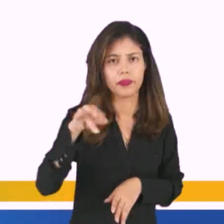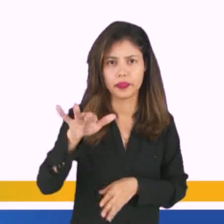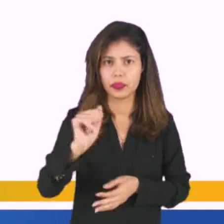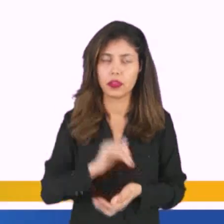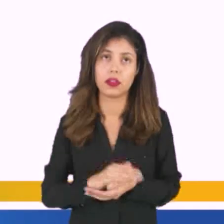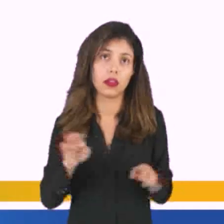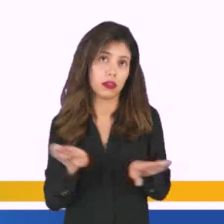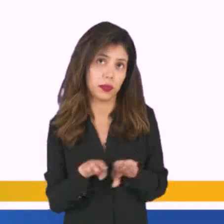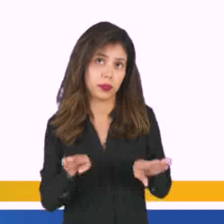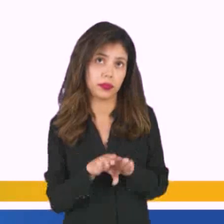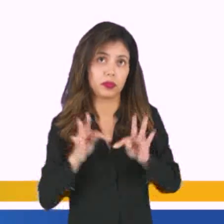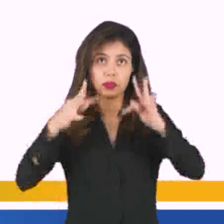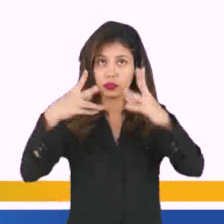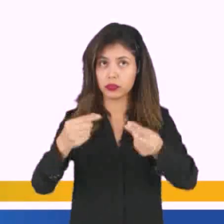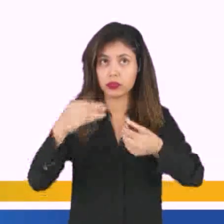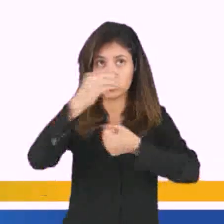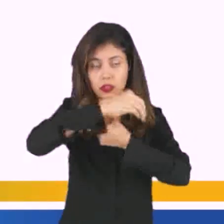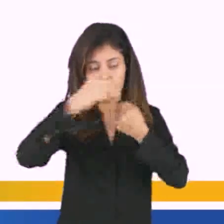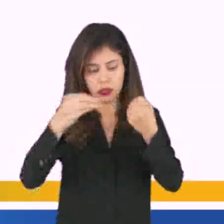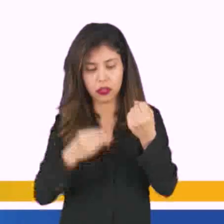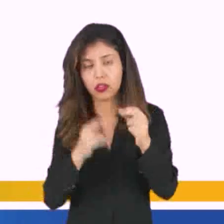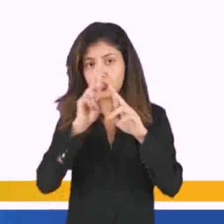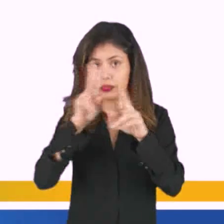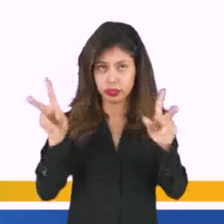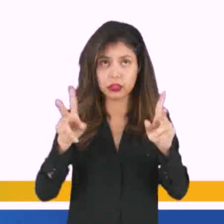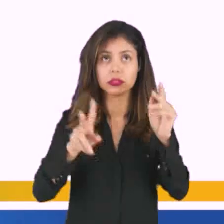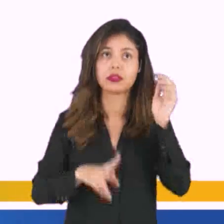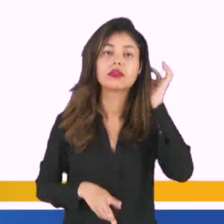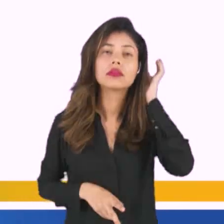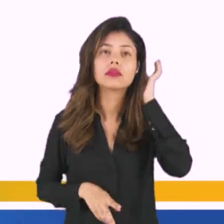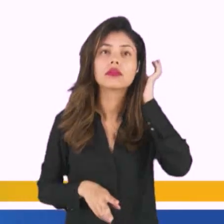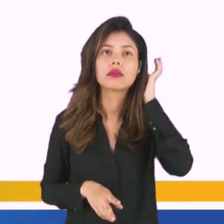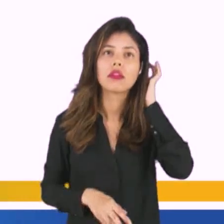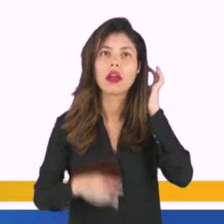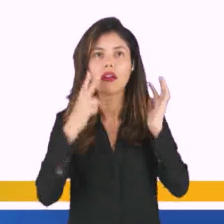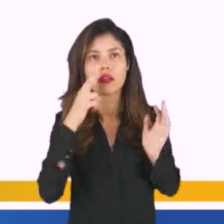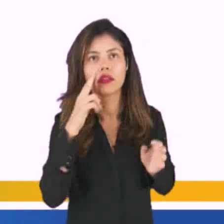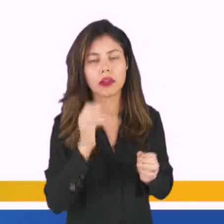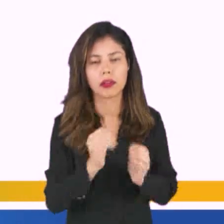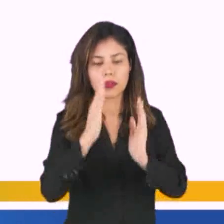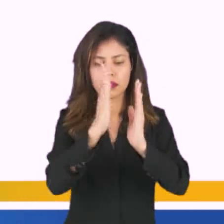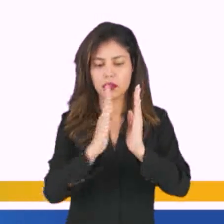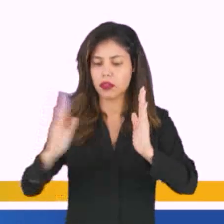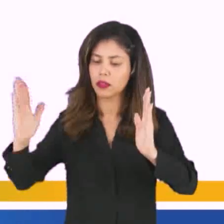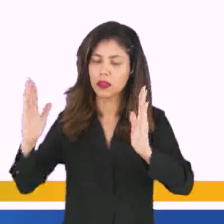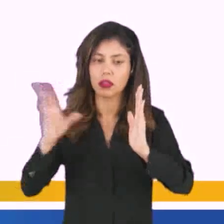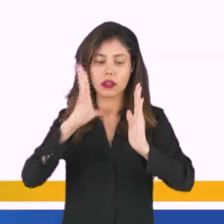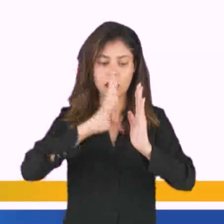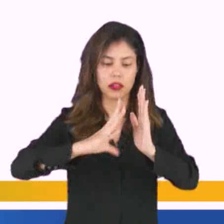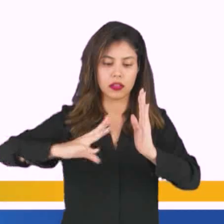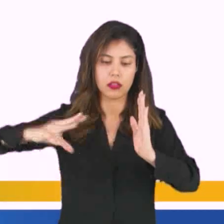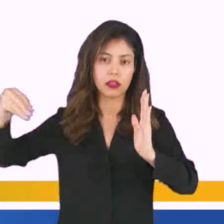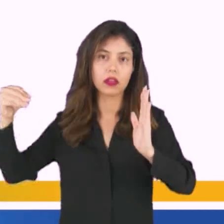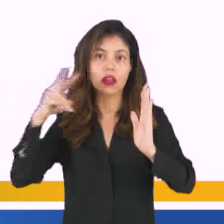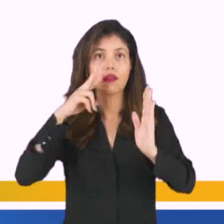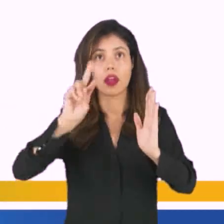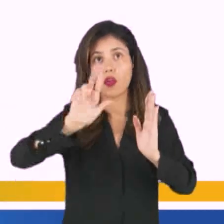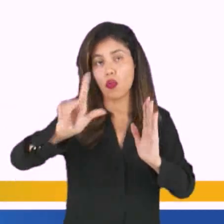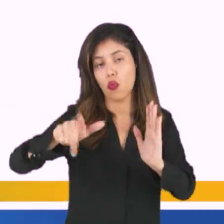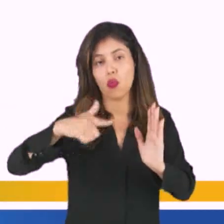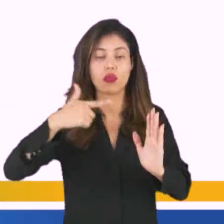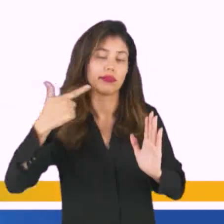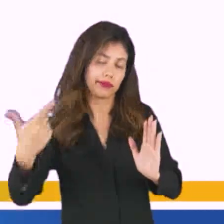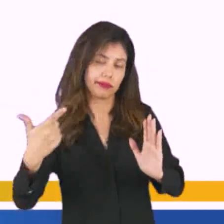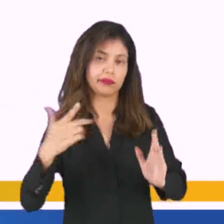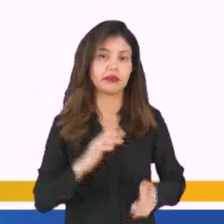os 4 lados diferentes. Então, quando você reflete no espelho, ele vai ter outra fórmula de estrutura. E ela